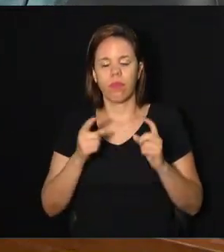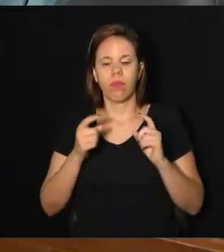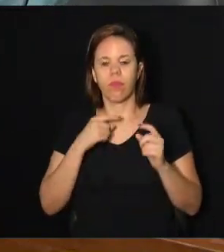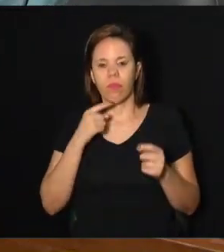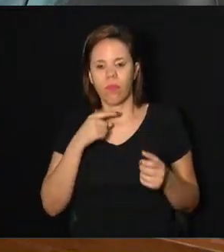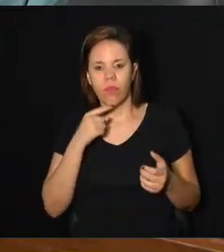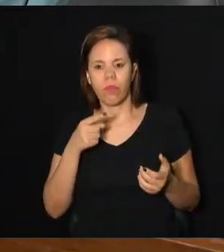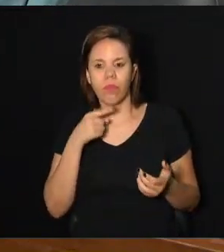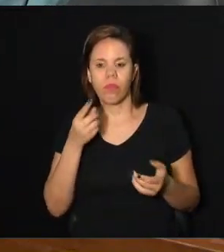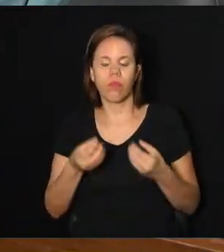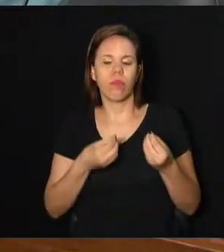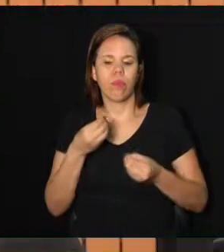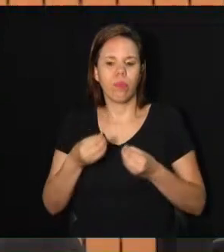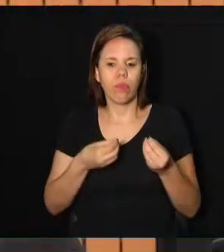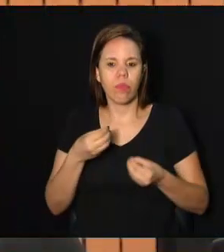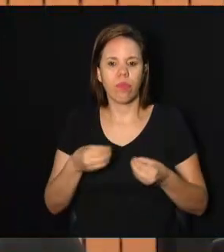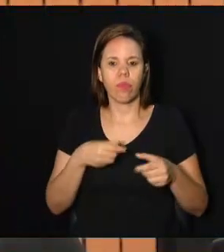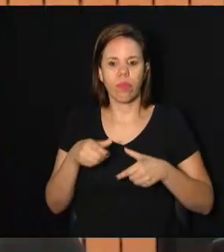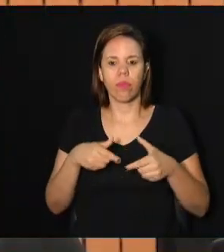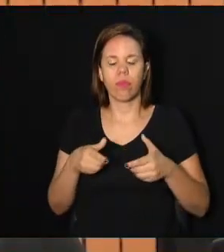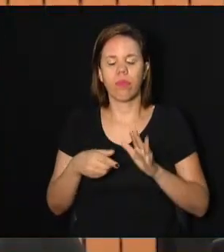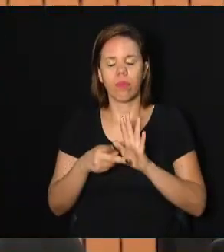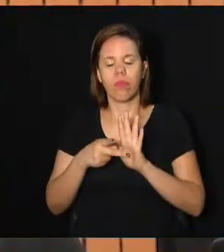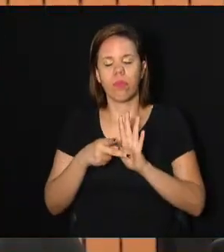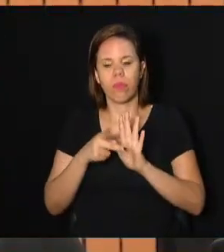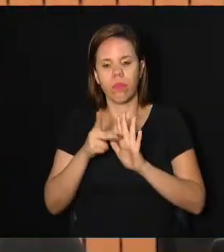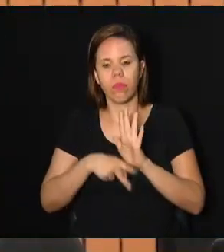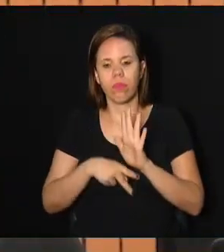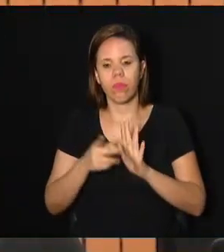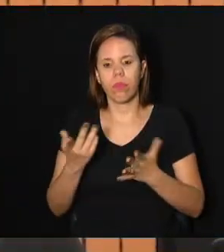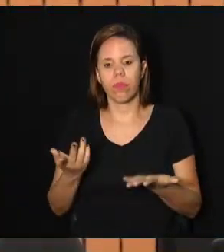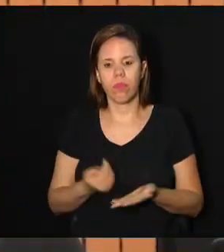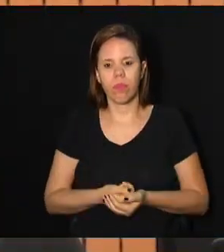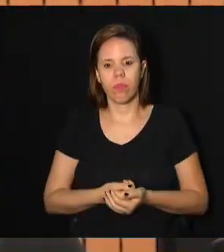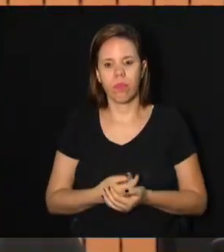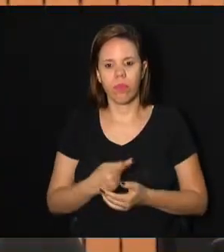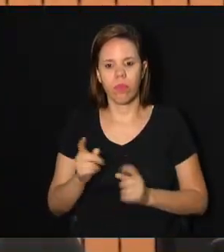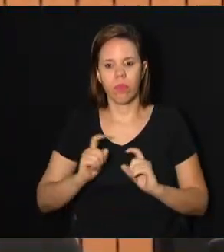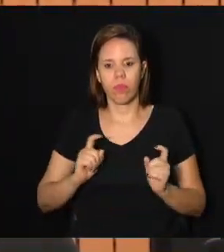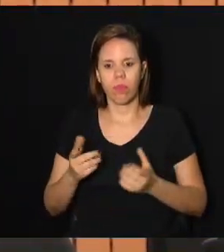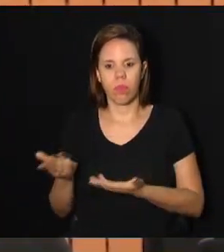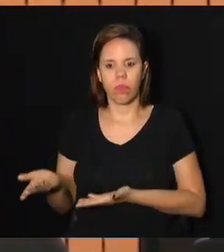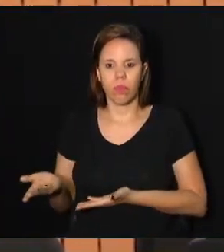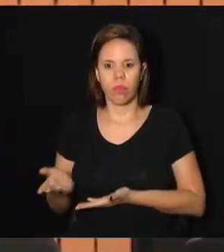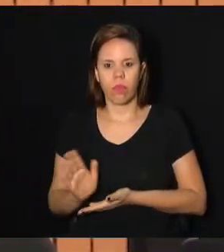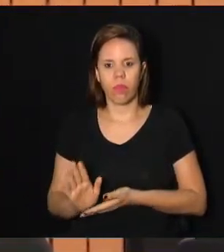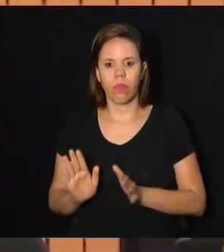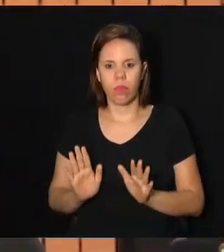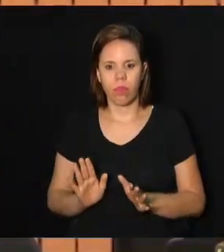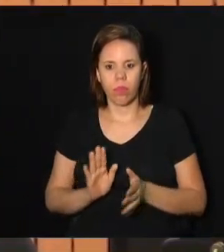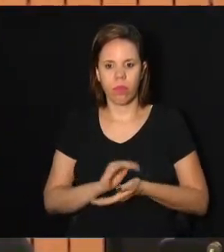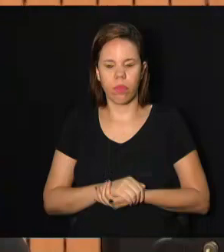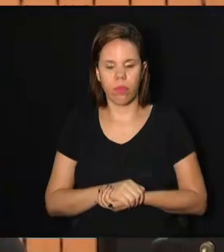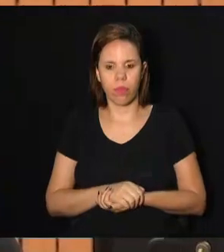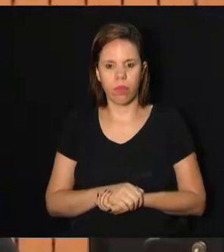como seria a dinâmica do projeto, como que seria a dinâmica da sessão,